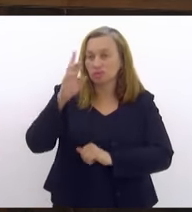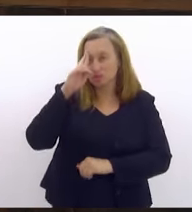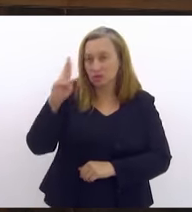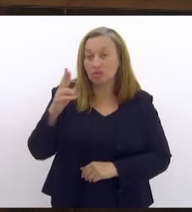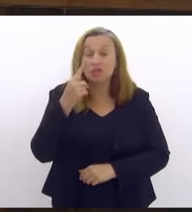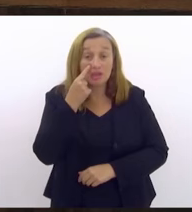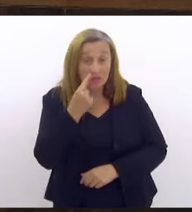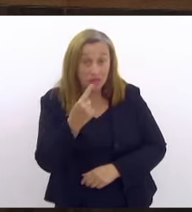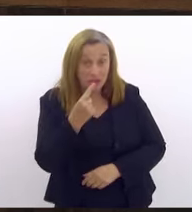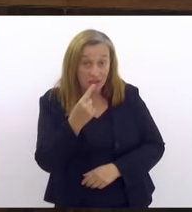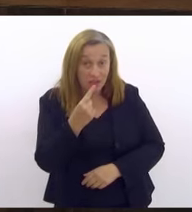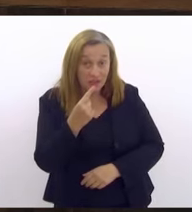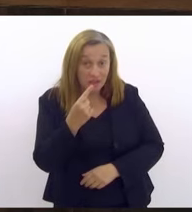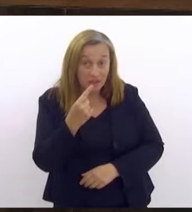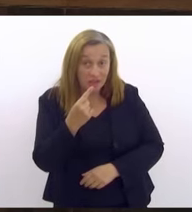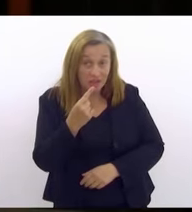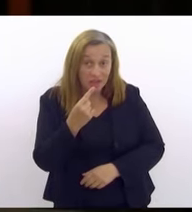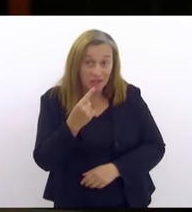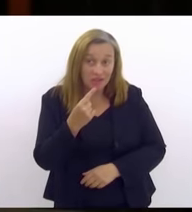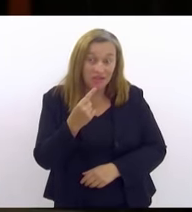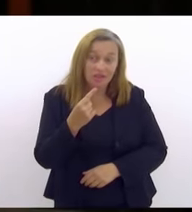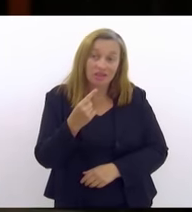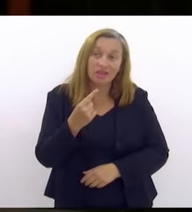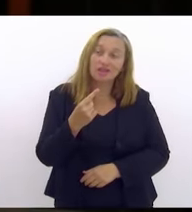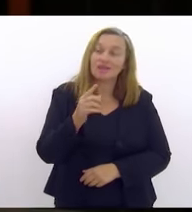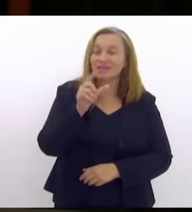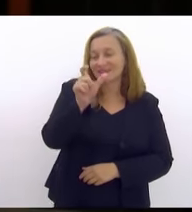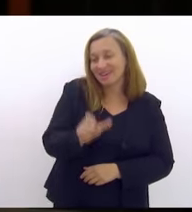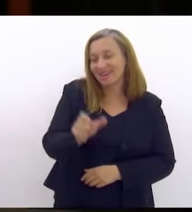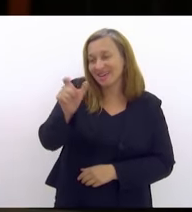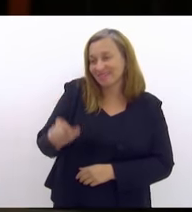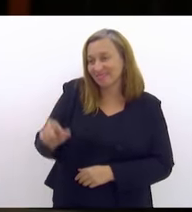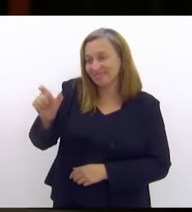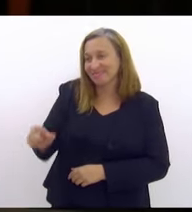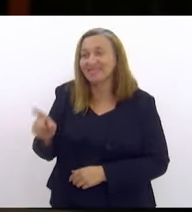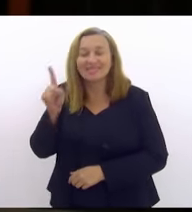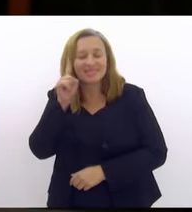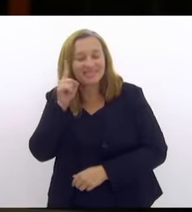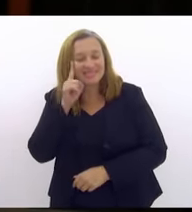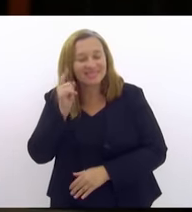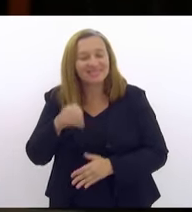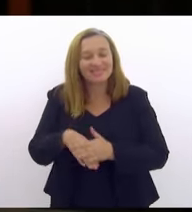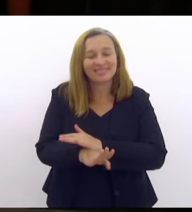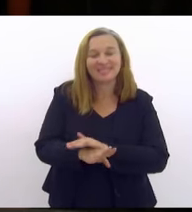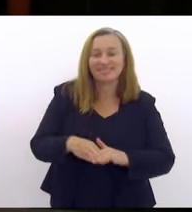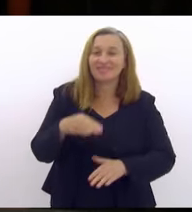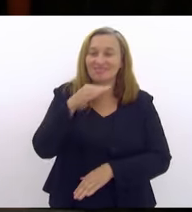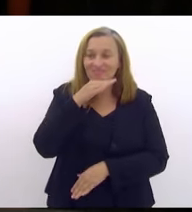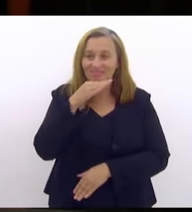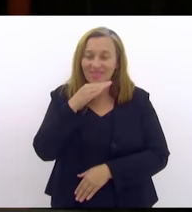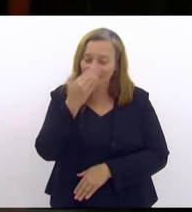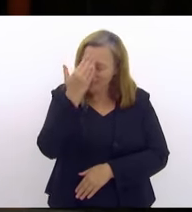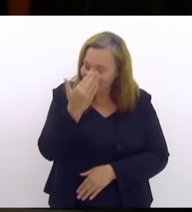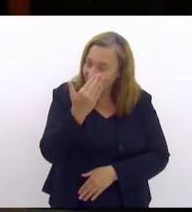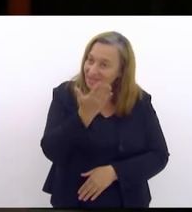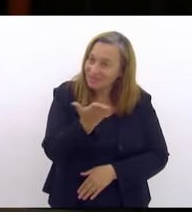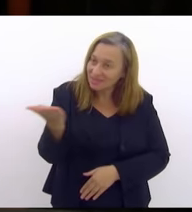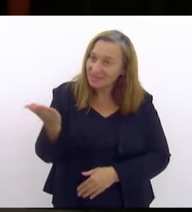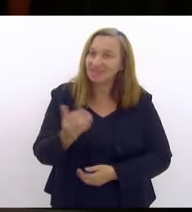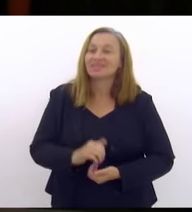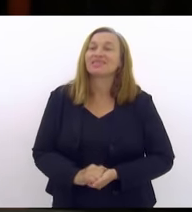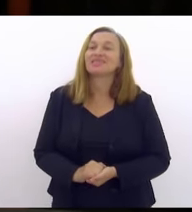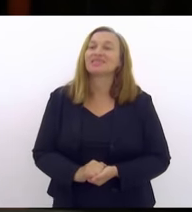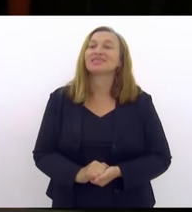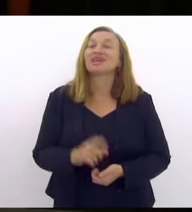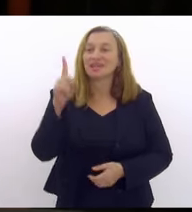de ver, de estar aqui olhando esse rosto que a gente está acostumado a ver todos os dias em Mangaratiba. Meu muito obrigado a todos vocês.